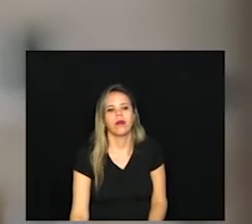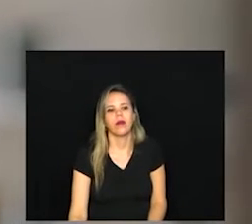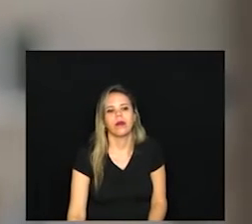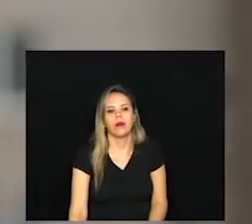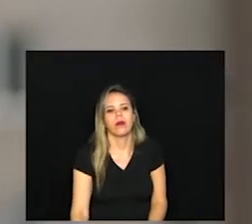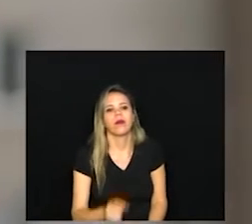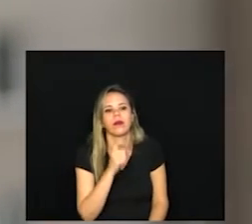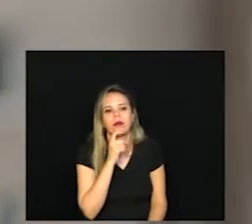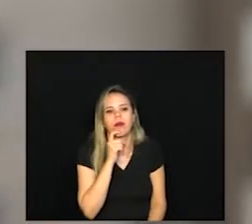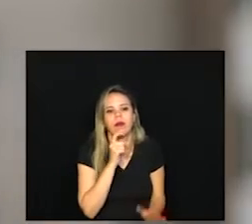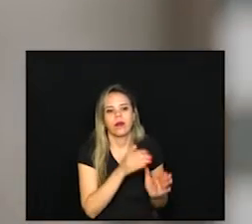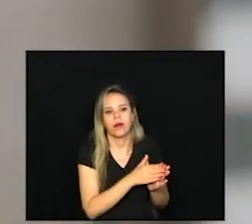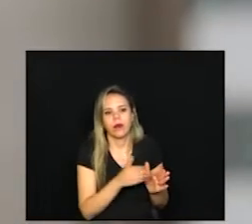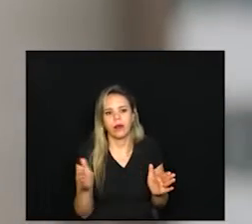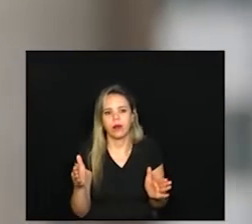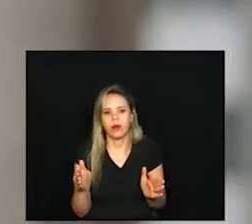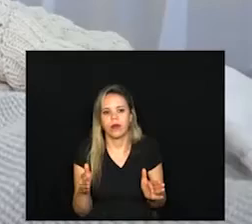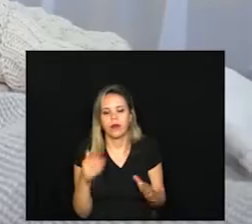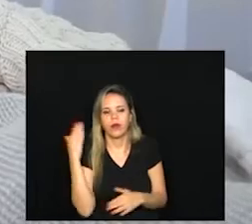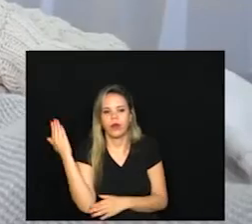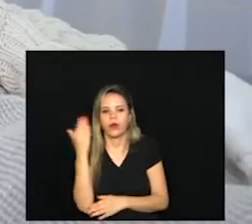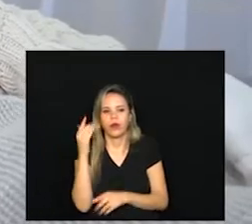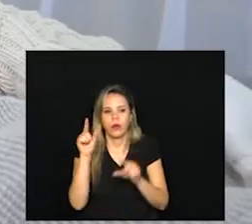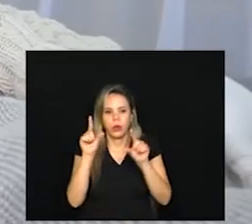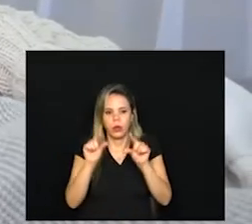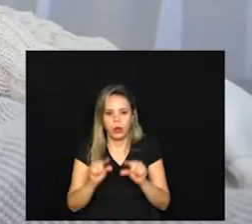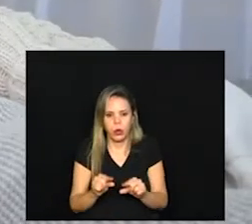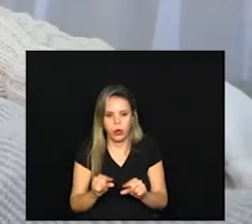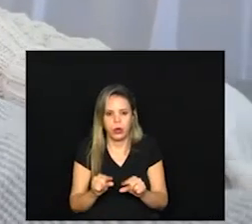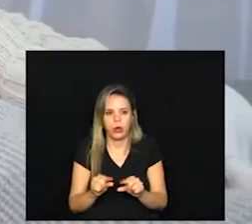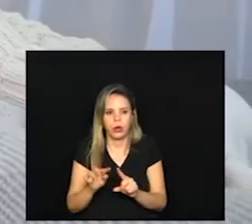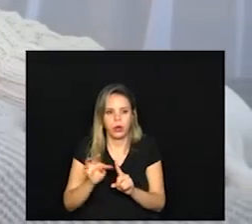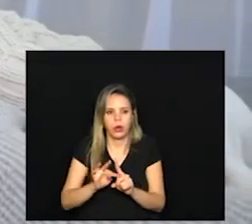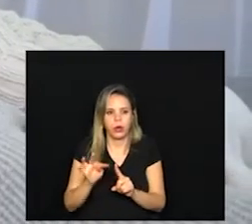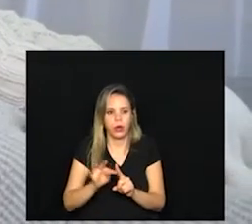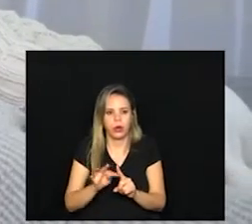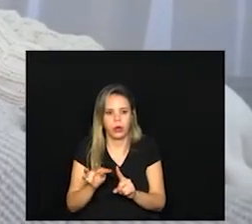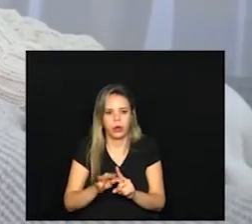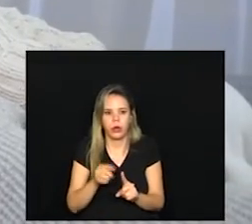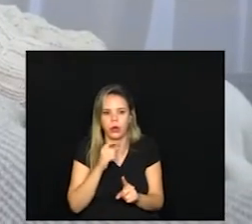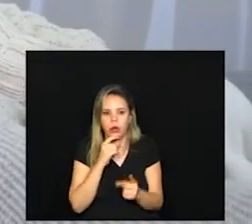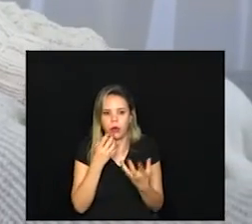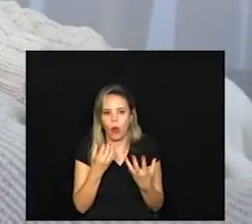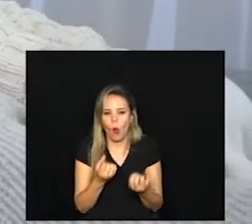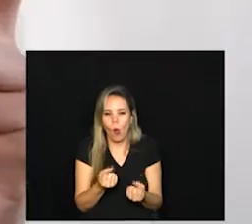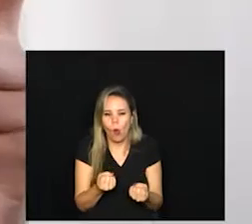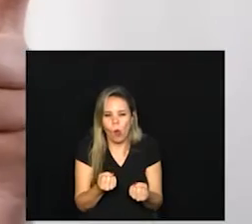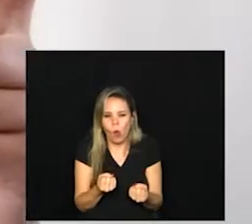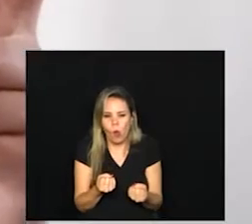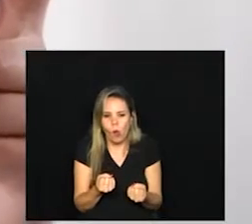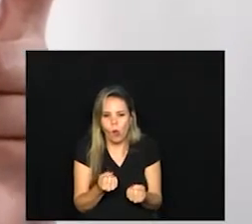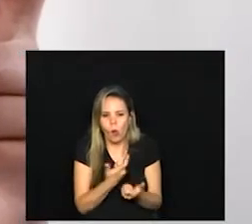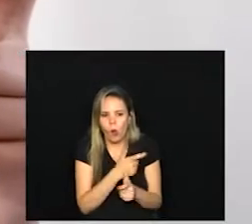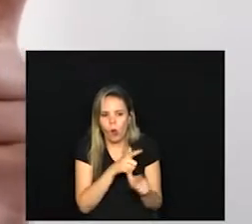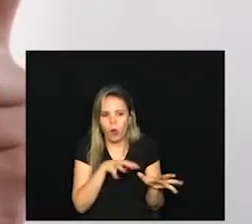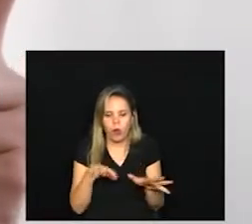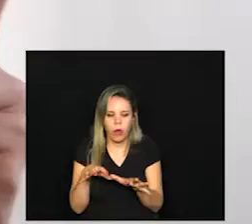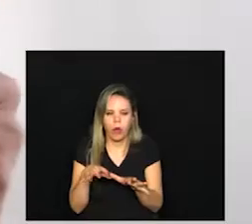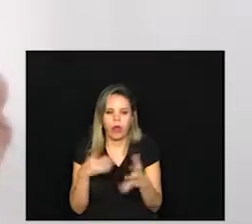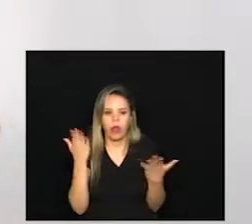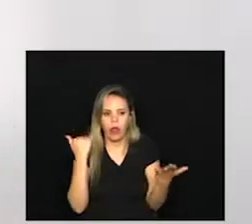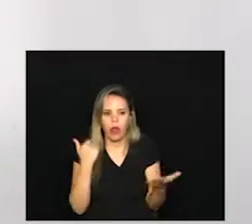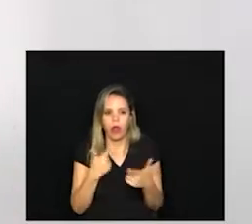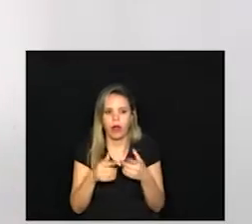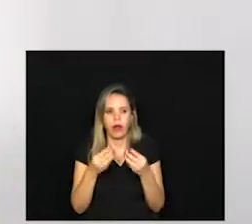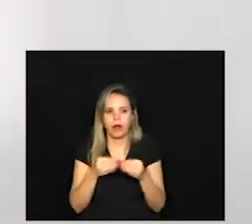No inverno, nós temos as baixas temperaturas e também a baixa umidade relativa do ar. E você sabe como